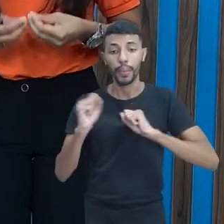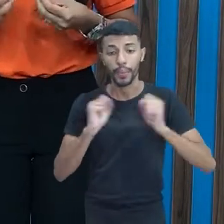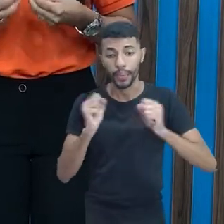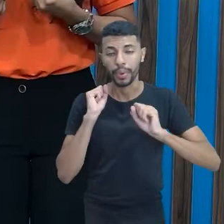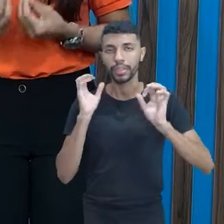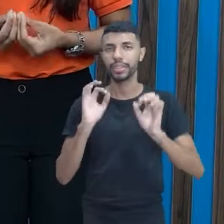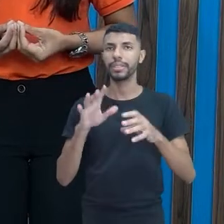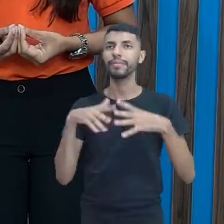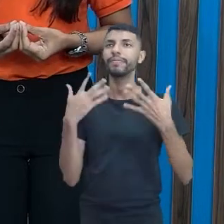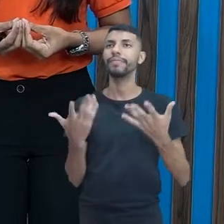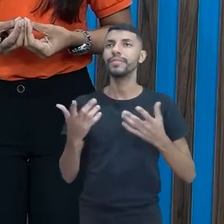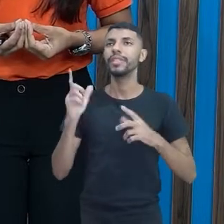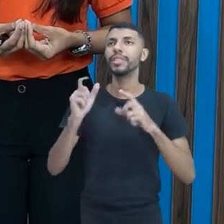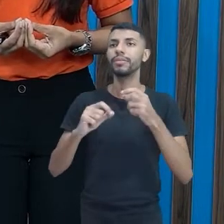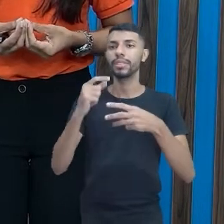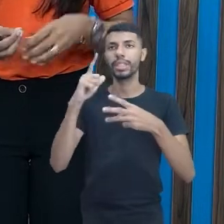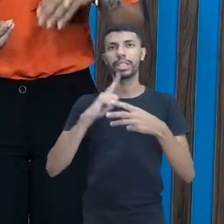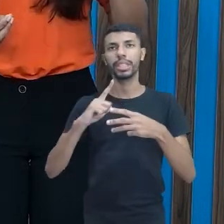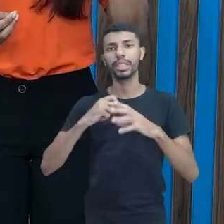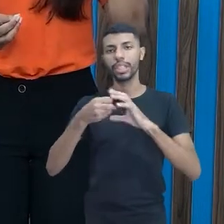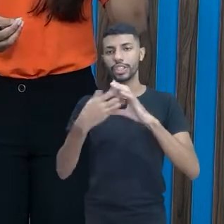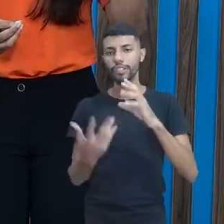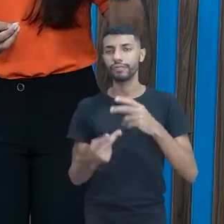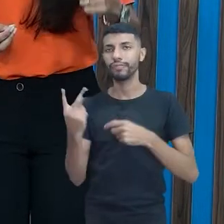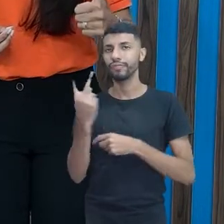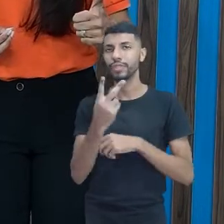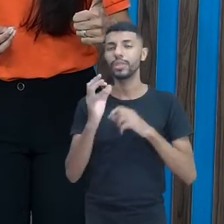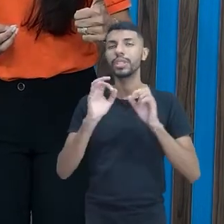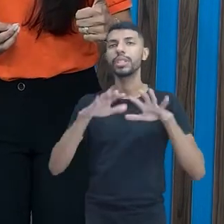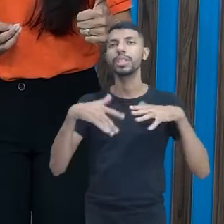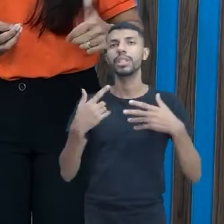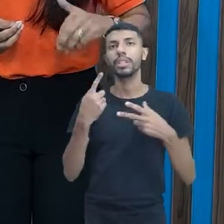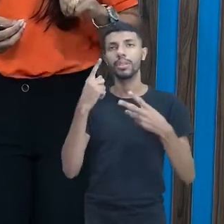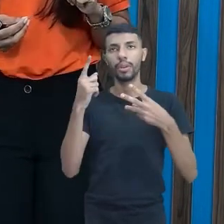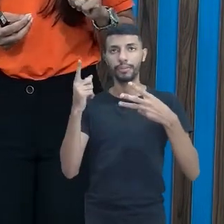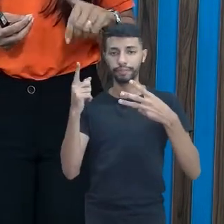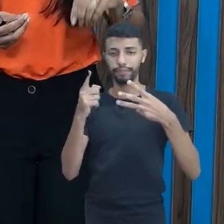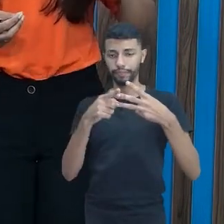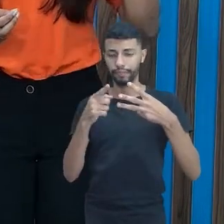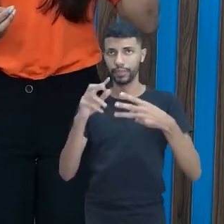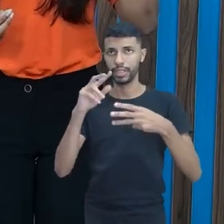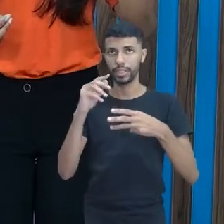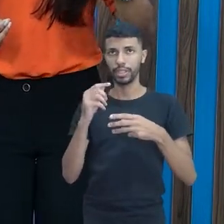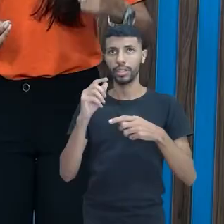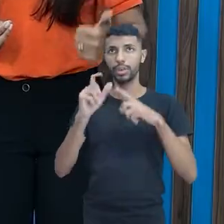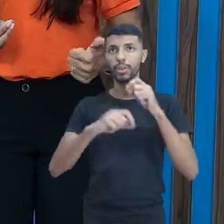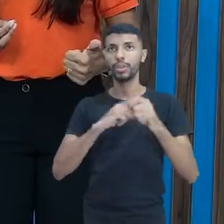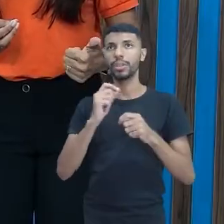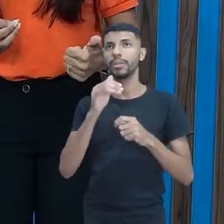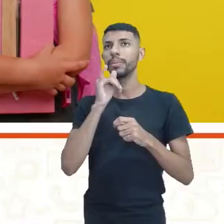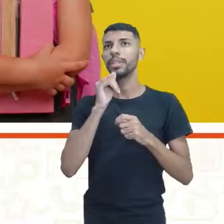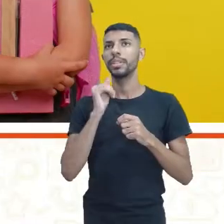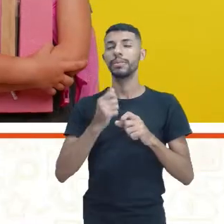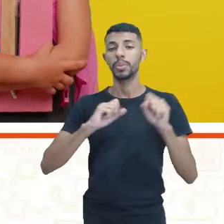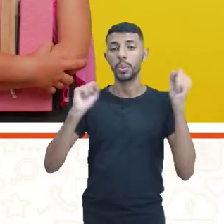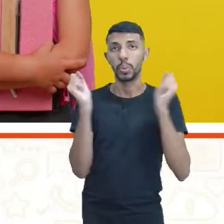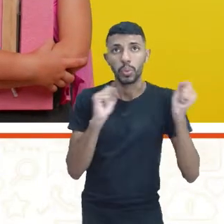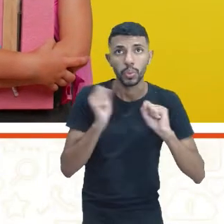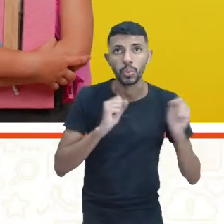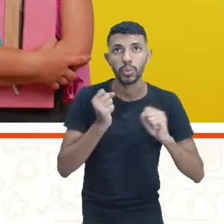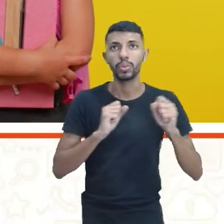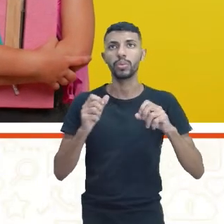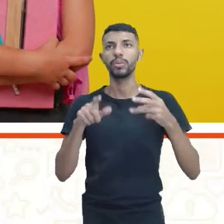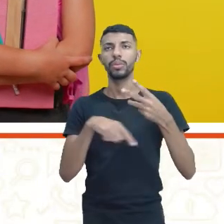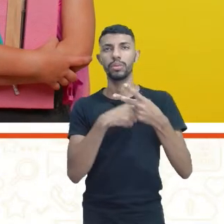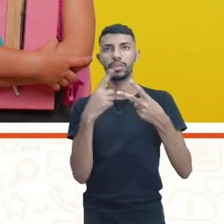evidencia as 2 características. Então, o predominante hiperativo, né, o predominante desatento e o